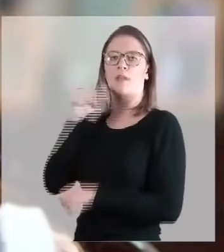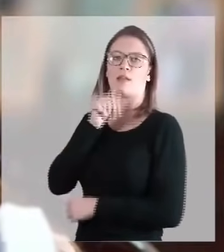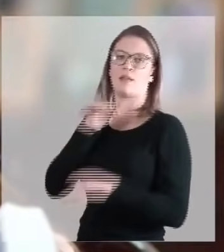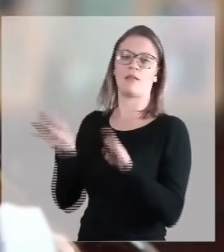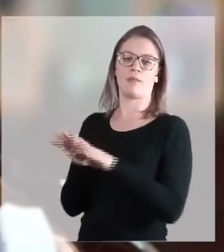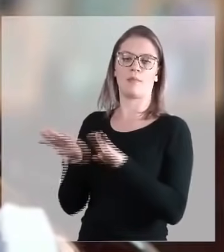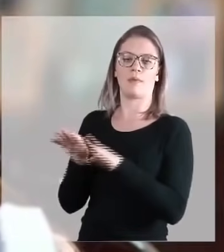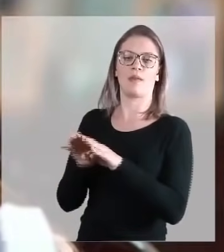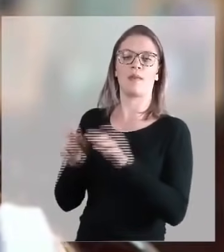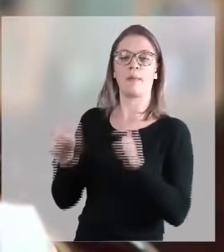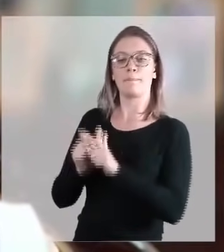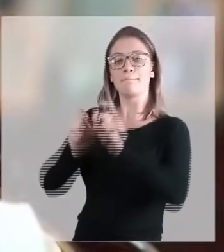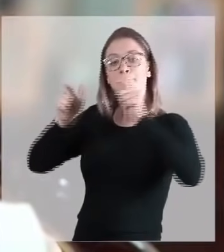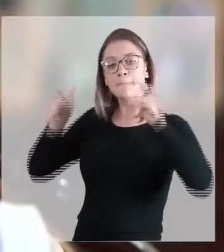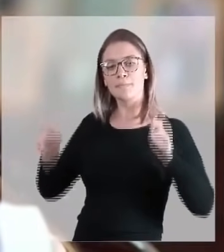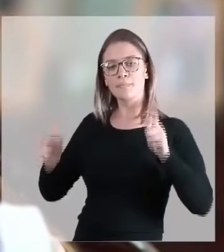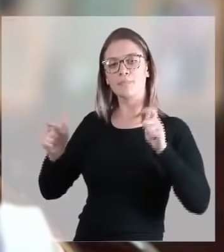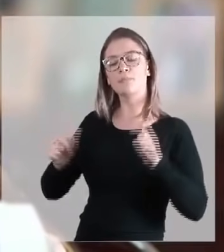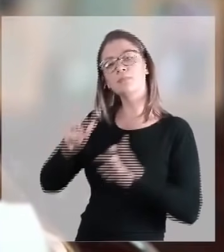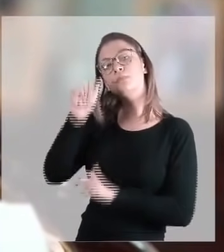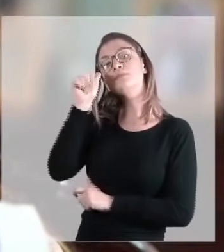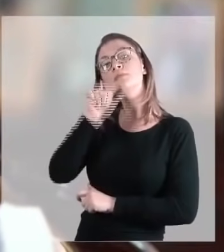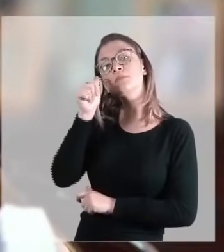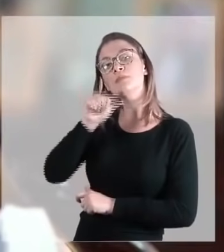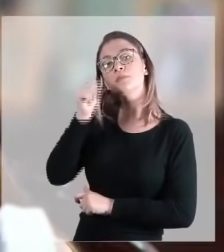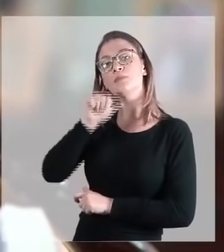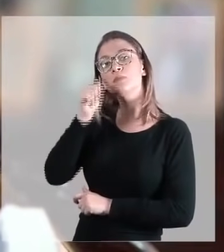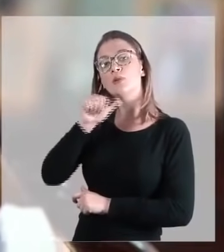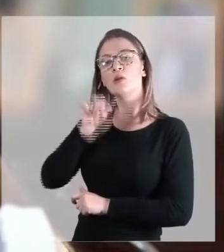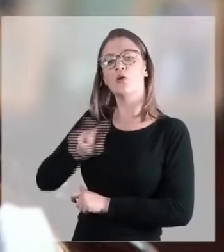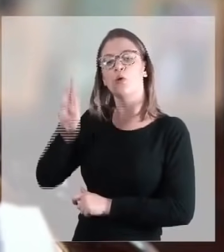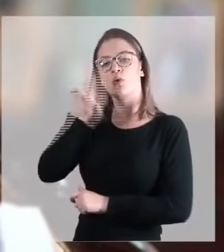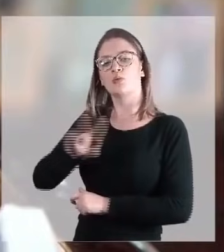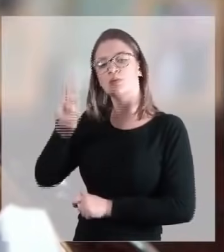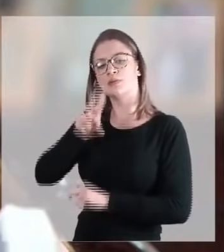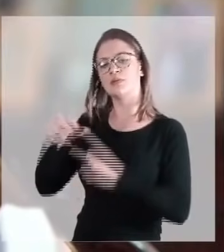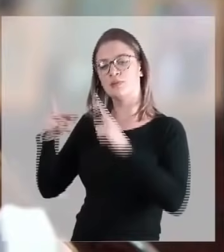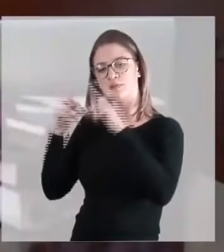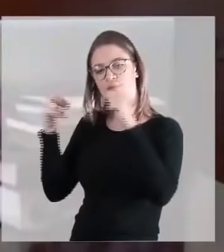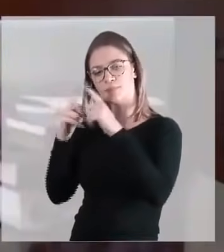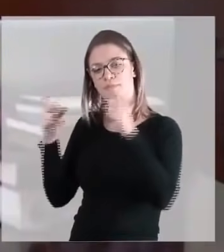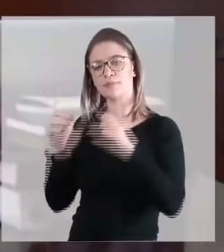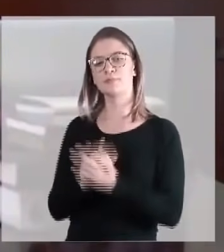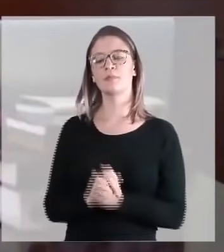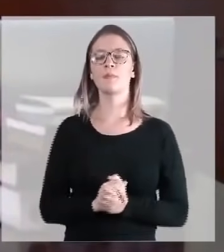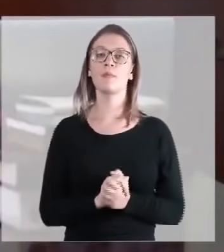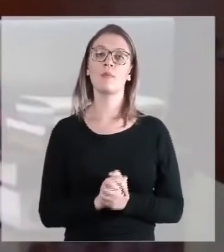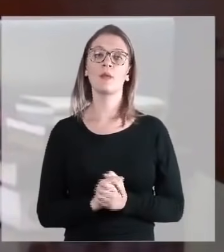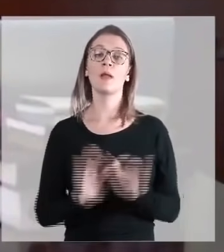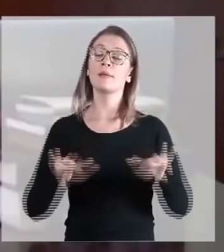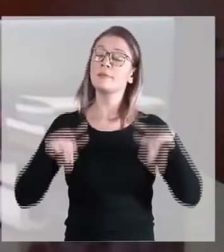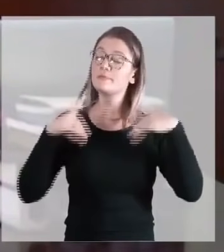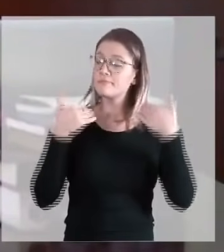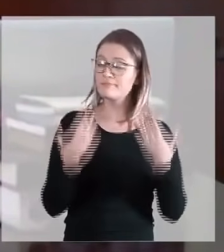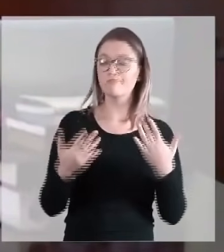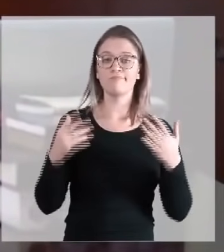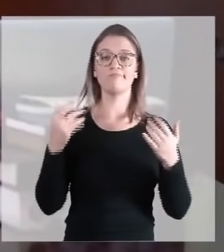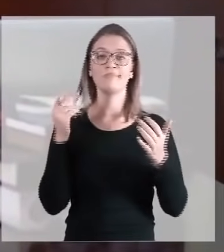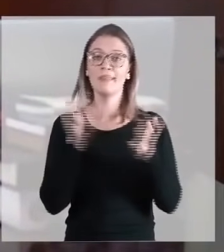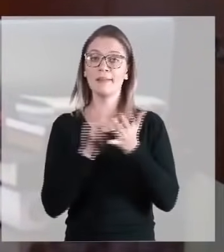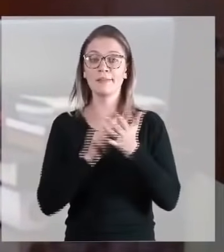mais mulheres estivessem ocupando as ciências exatas. Então, na verdade, nós temos um